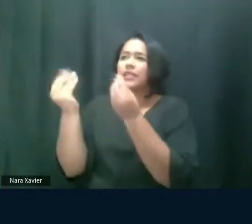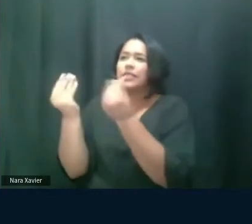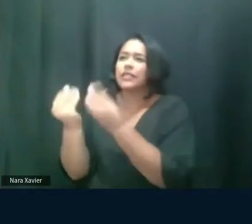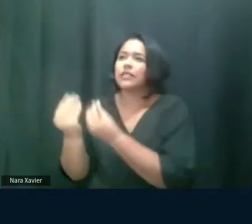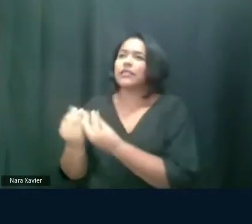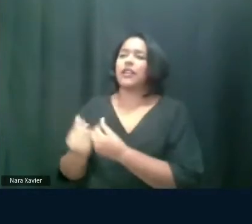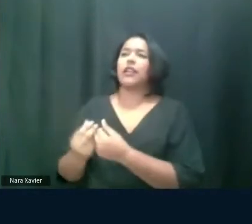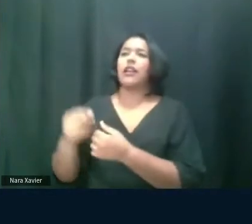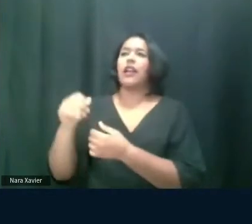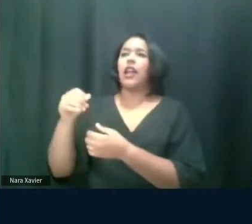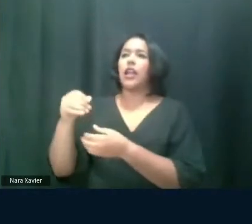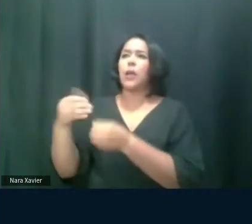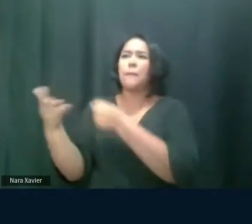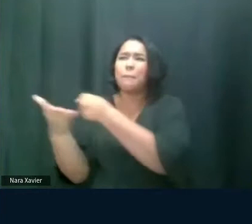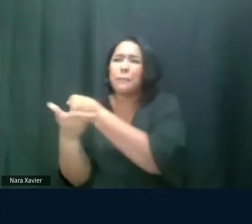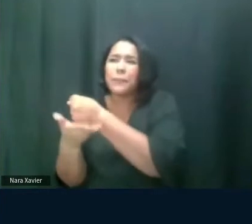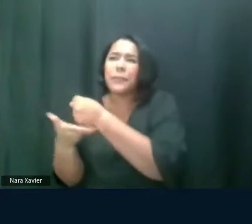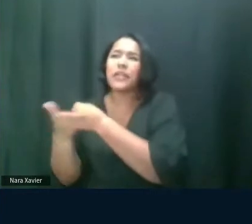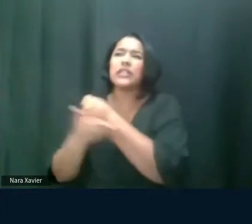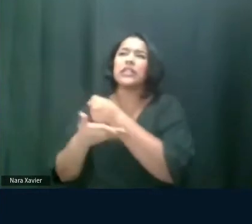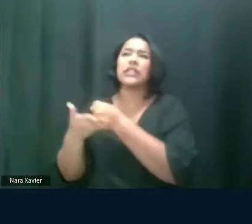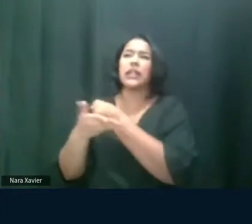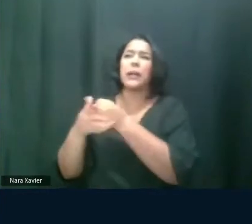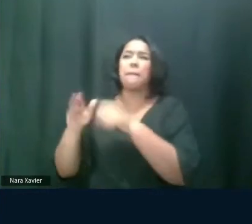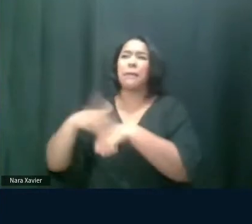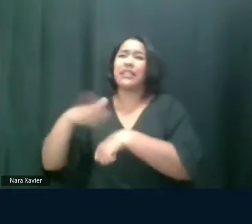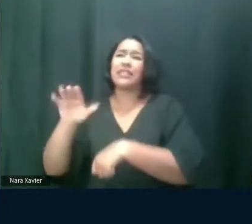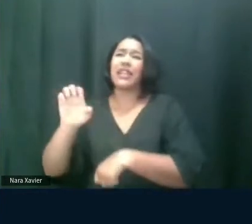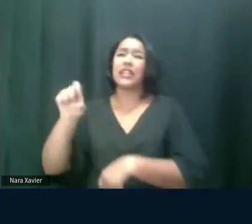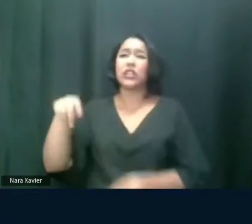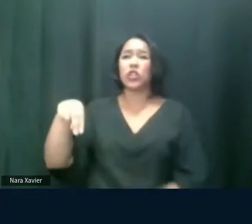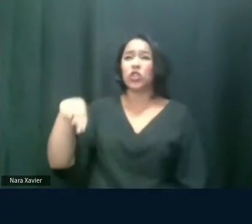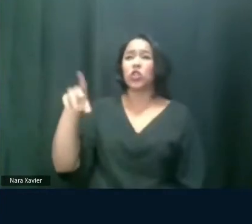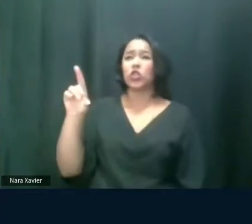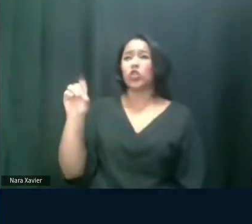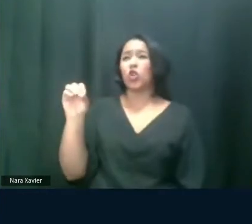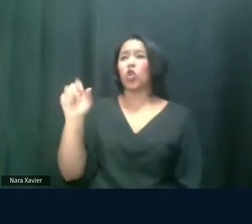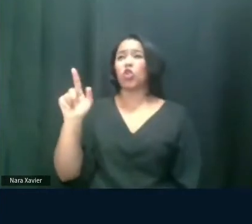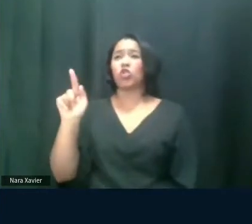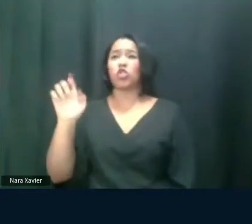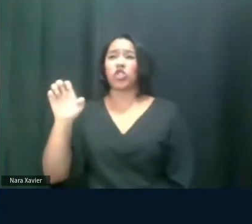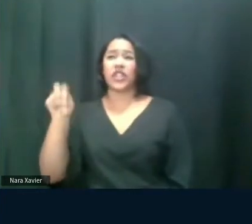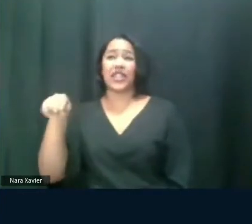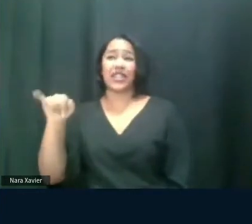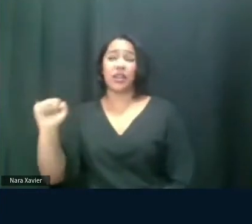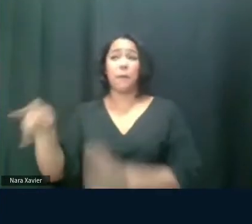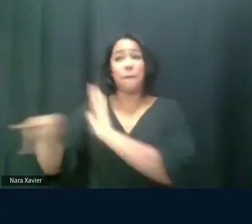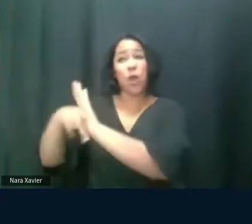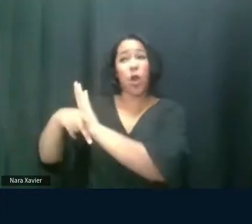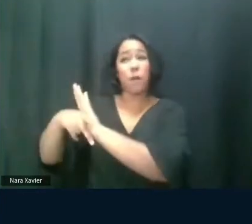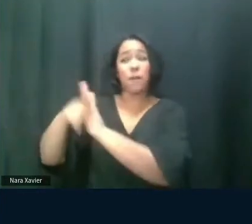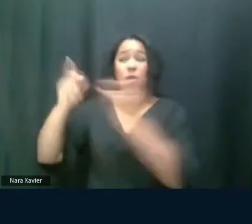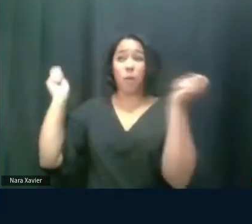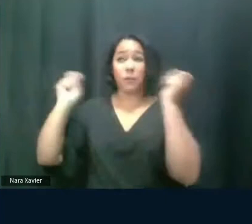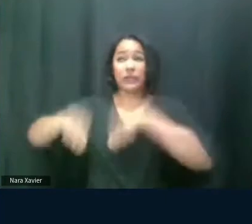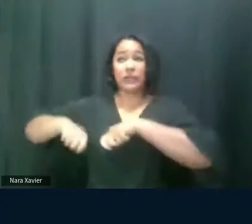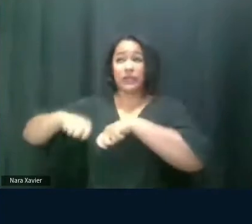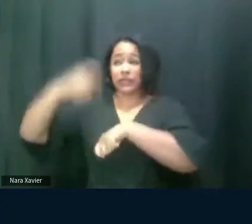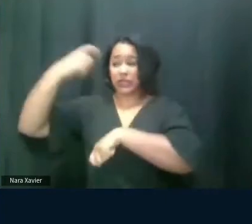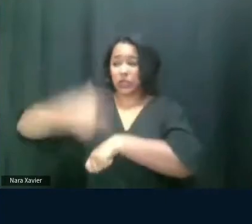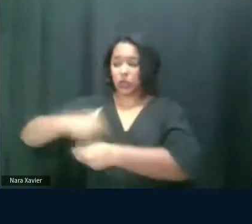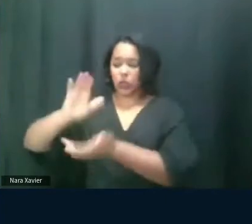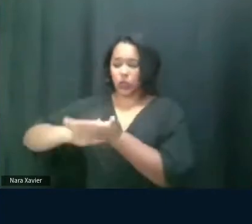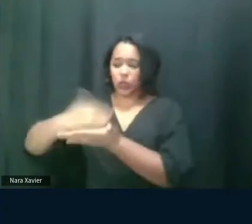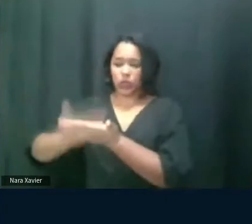essencialista, mais, às vezes, endógena, né, a competência do intérprete, a competência